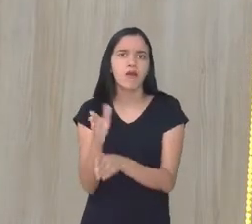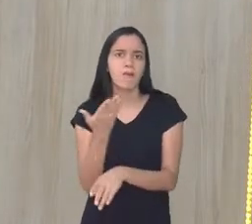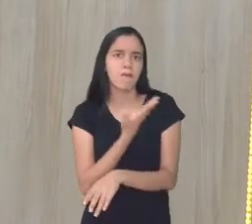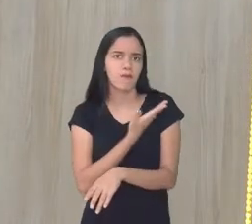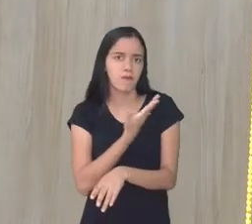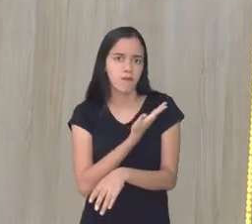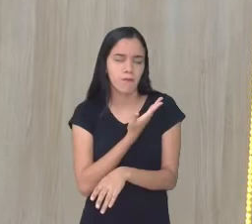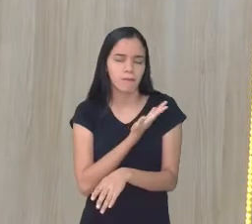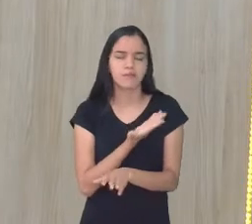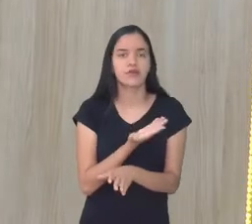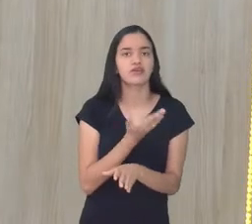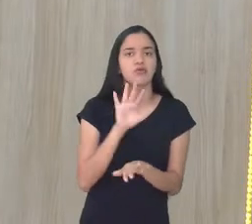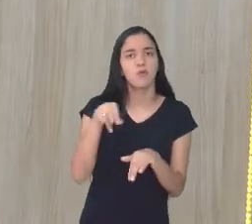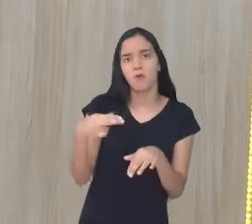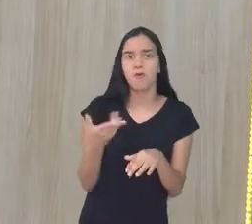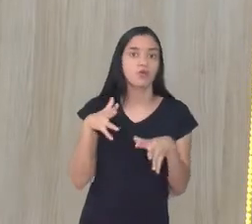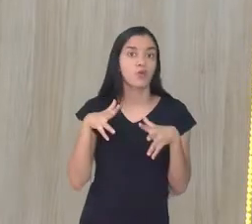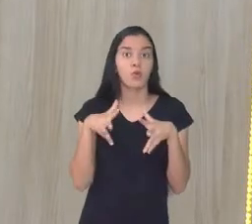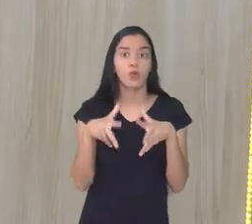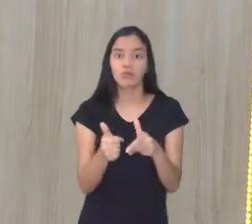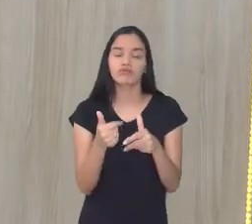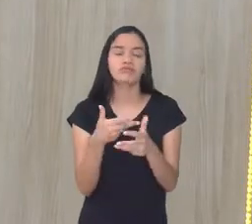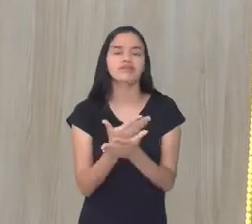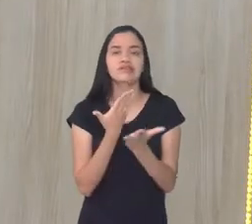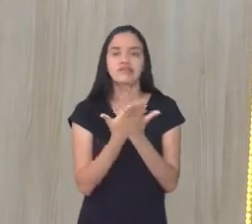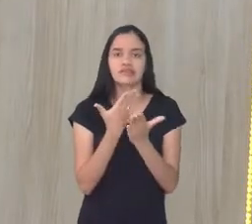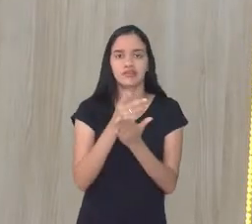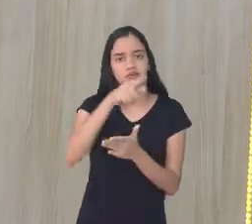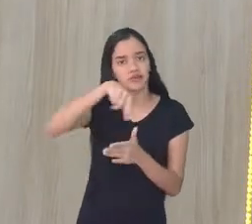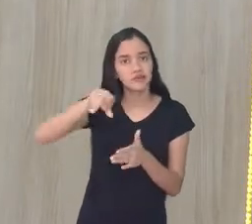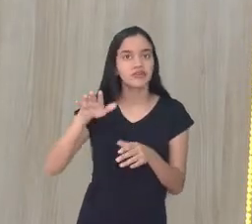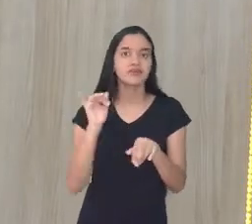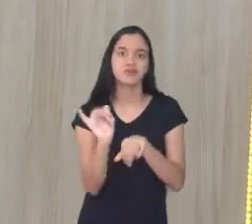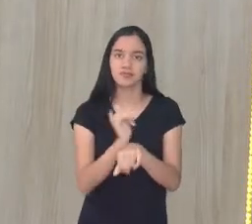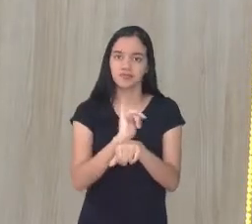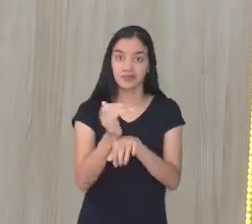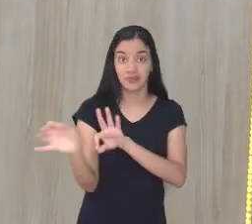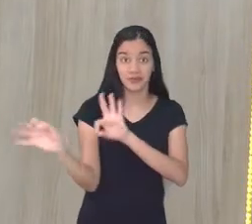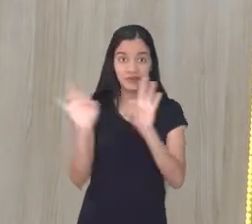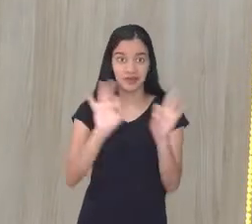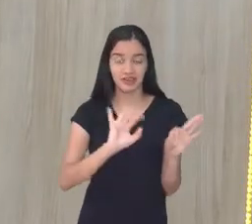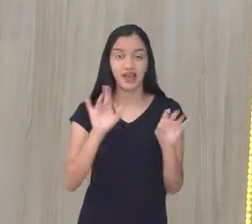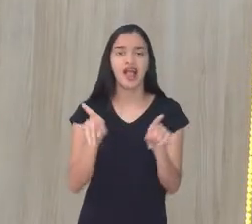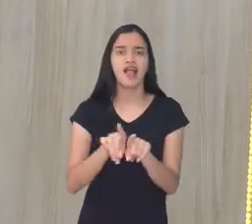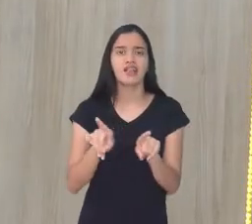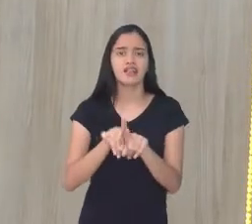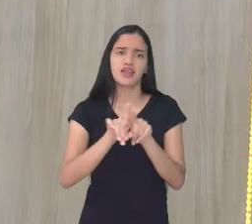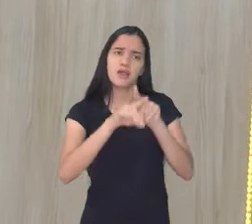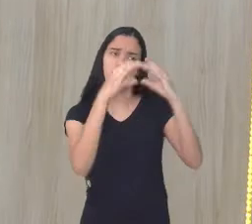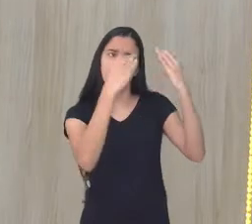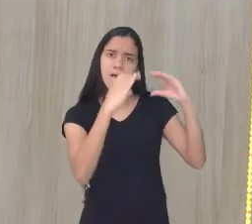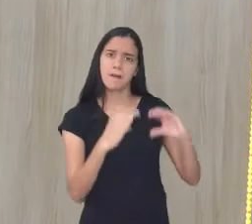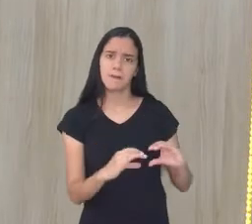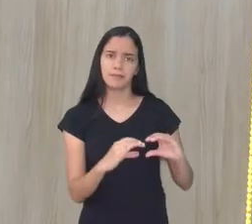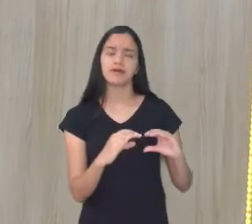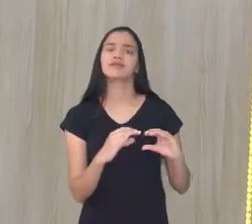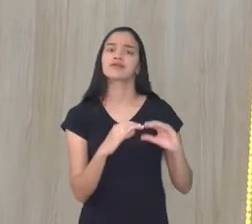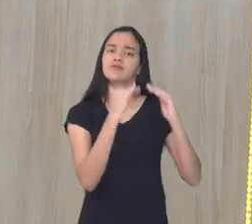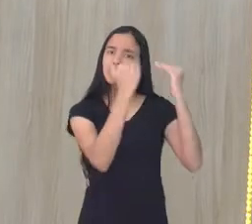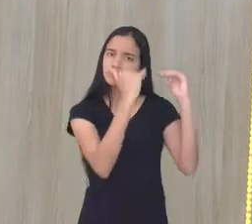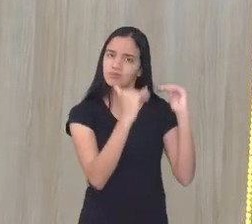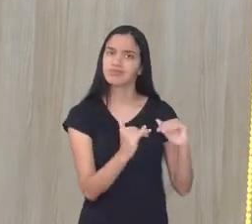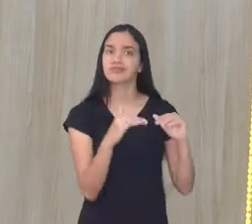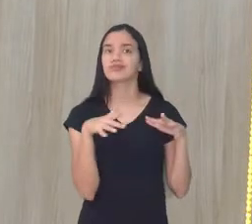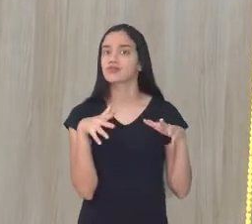só essa aula, como todas as aulas, vocês conseguem ver através do YouTube. Lá no YouTube tem uma playlist maravilhosa com todos